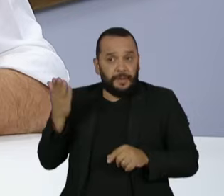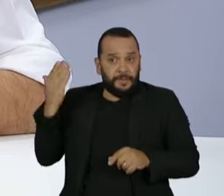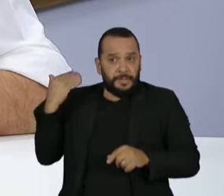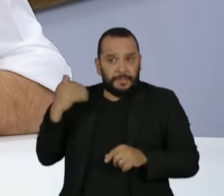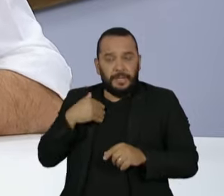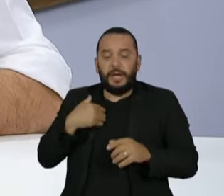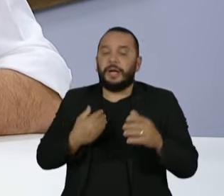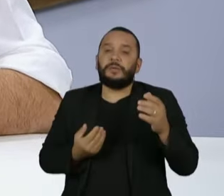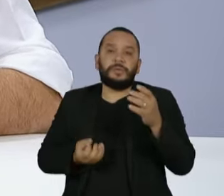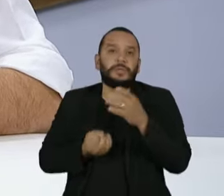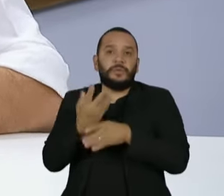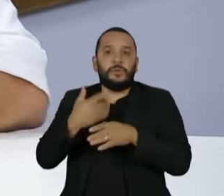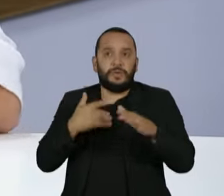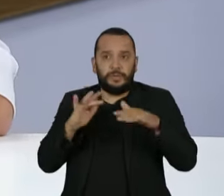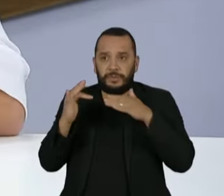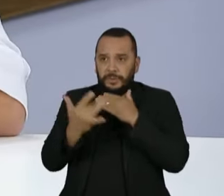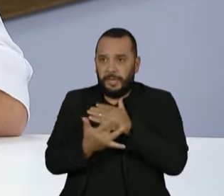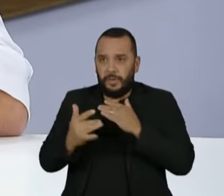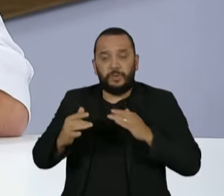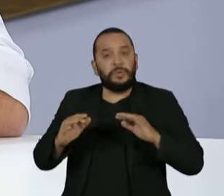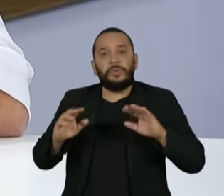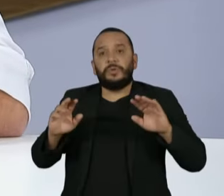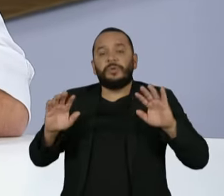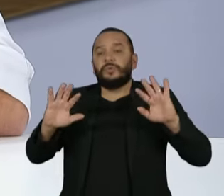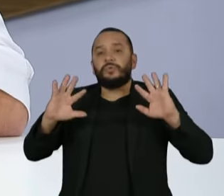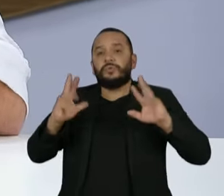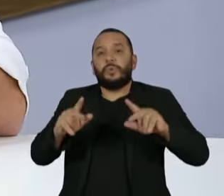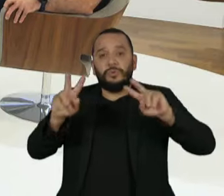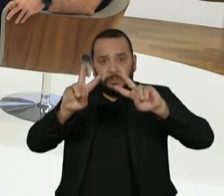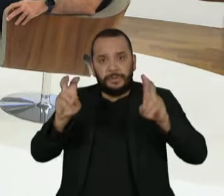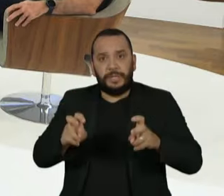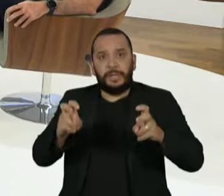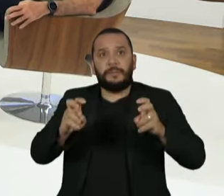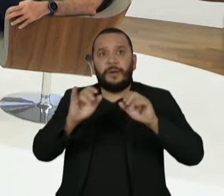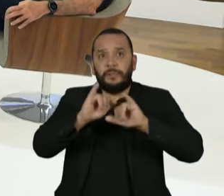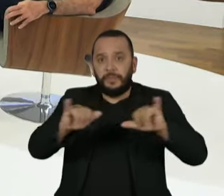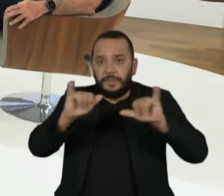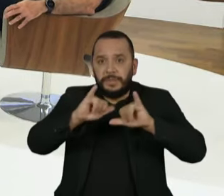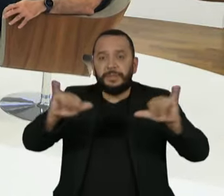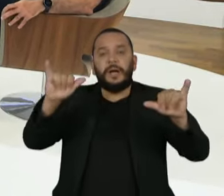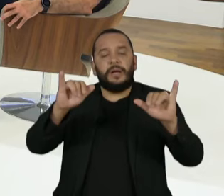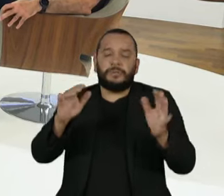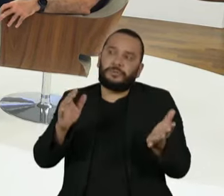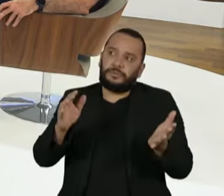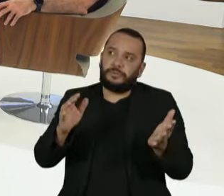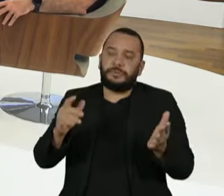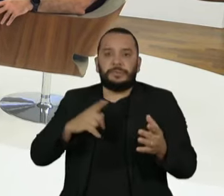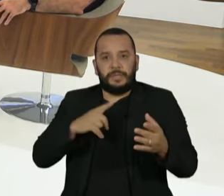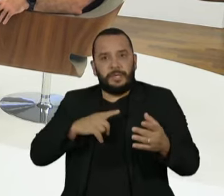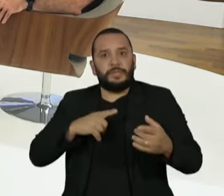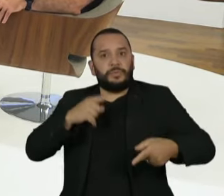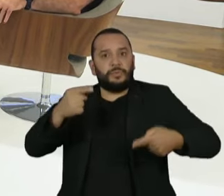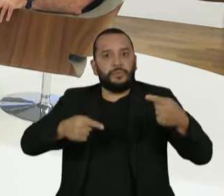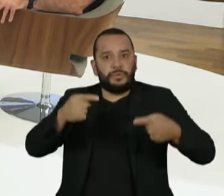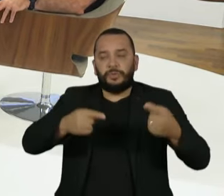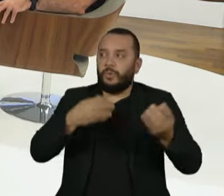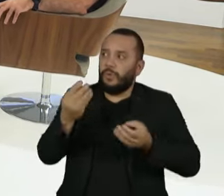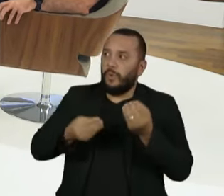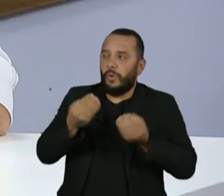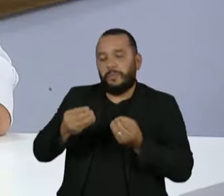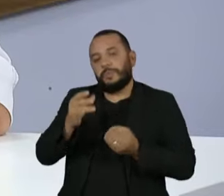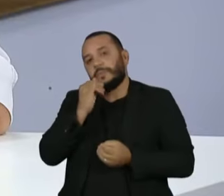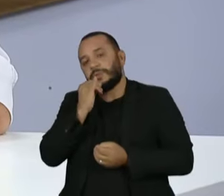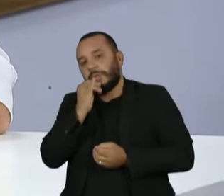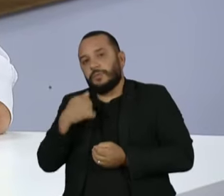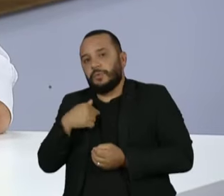a discussão de Publicidade agora tá desembocando numa discussão sobre como ou não compensar por exemplo o trabalho jornalístico a partir